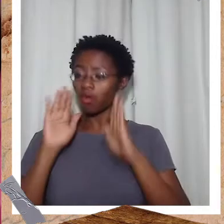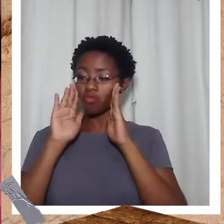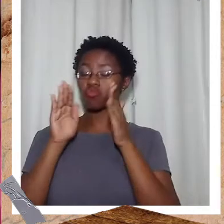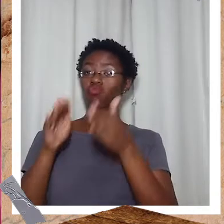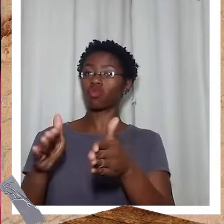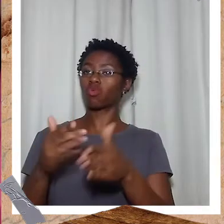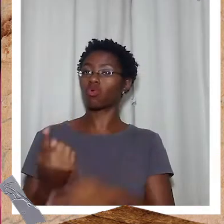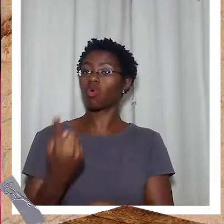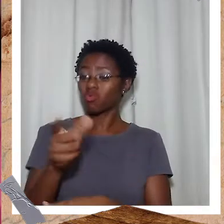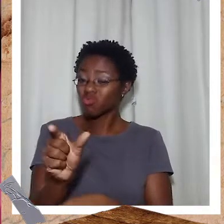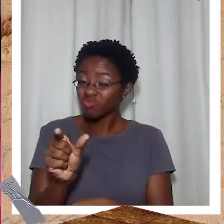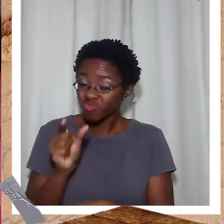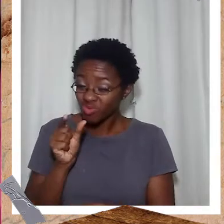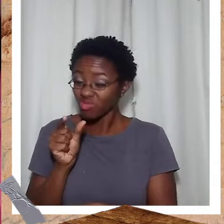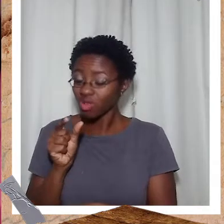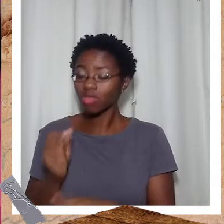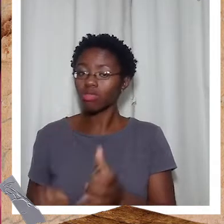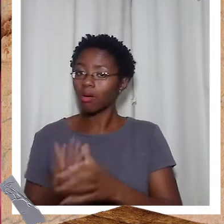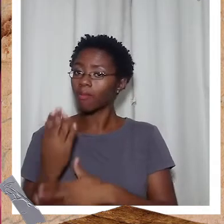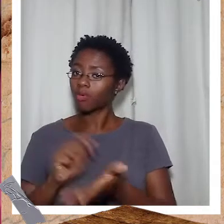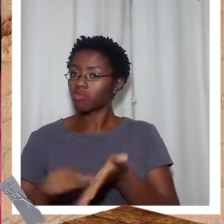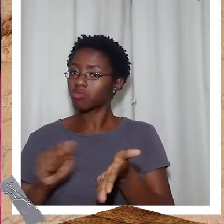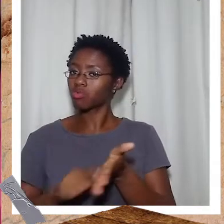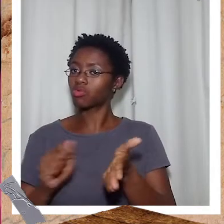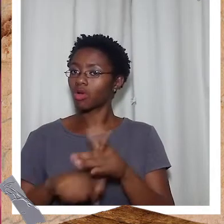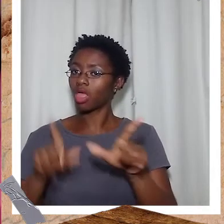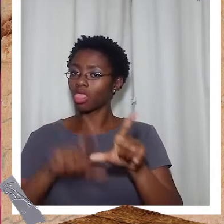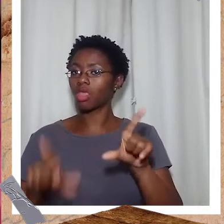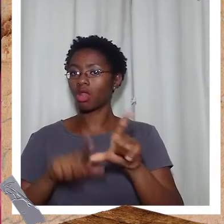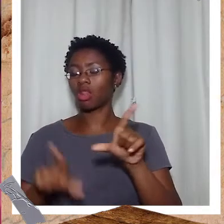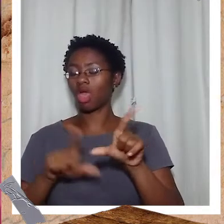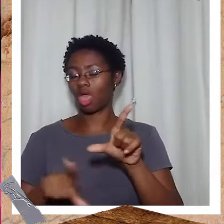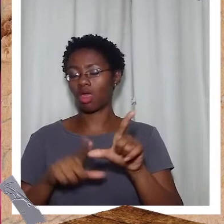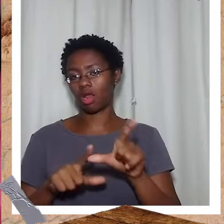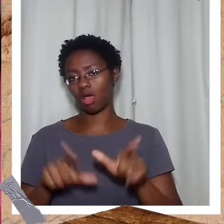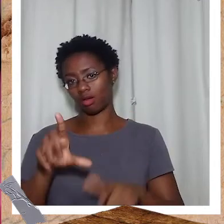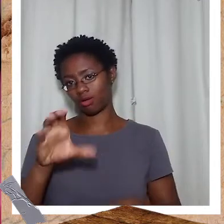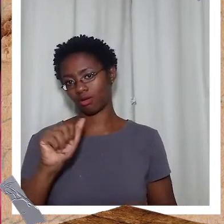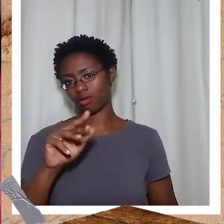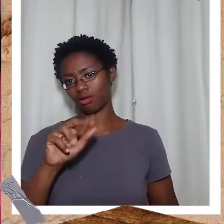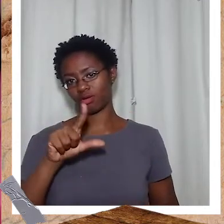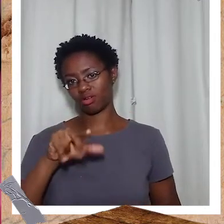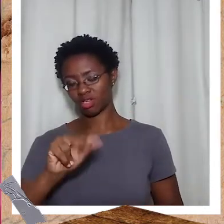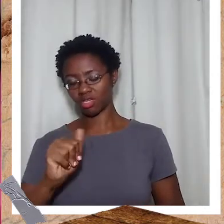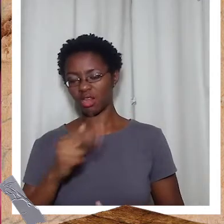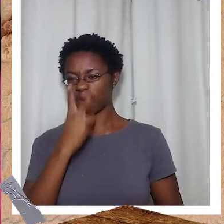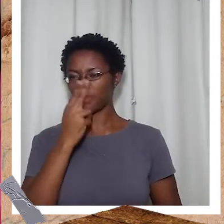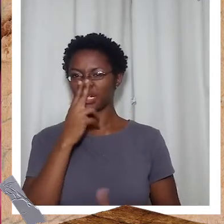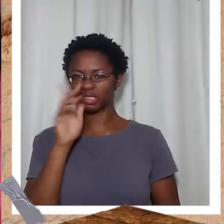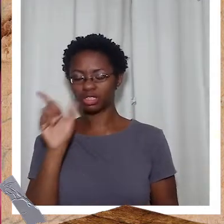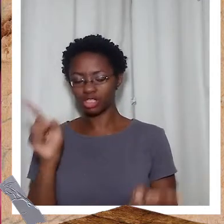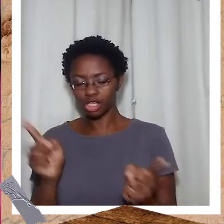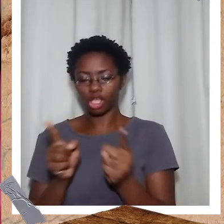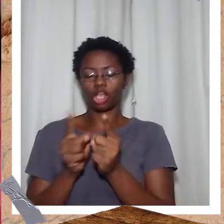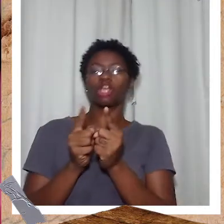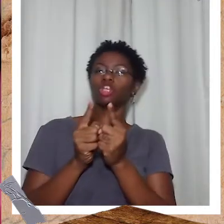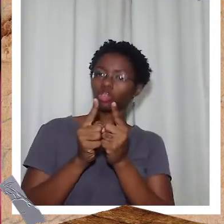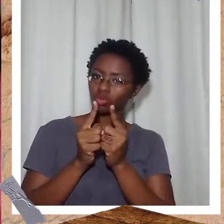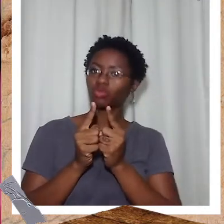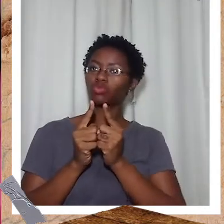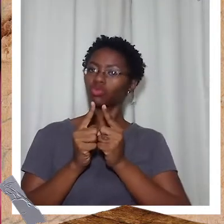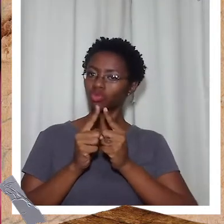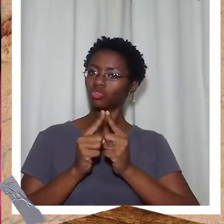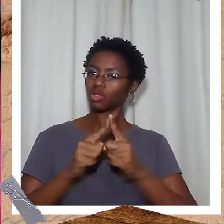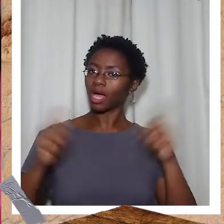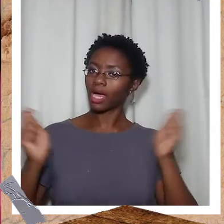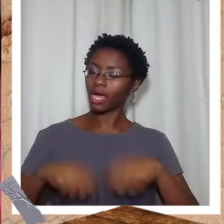parte da produção literária da Carolina. E isso acabou, de alguma forma, reduzindo a complexidade da autora, a complexidade